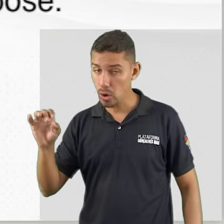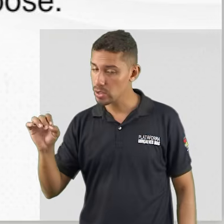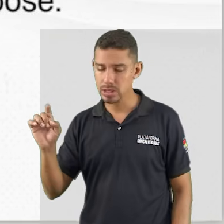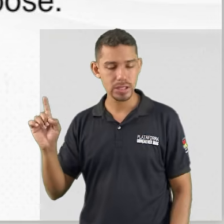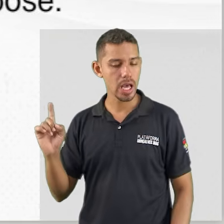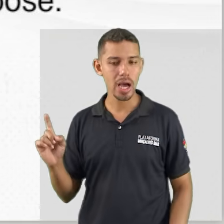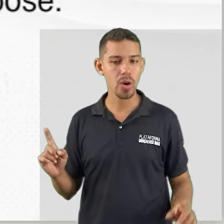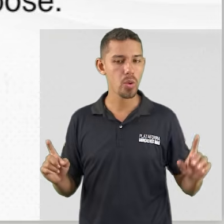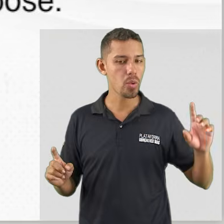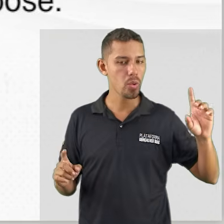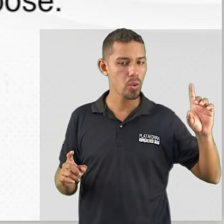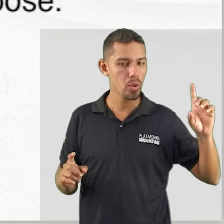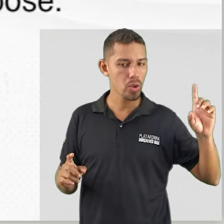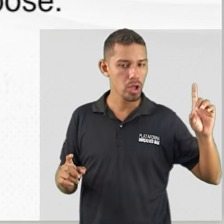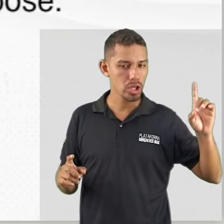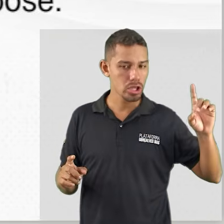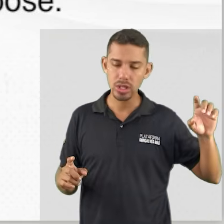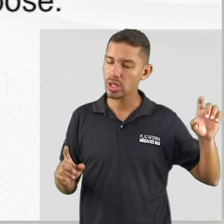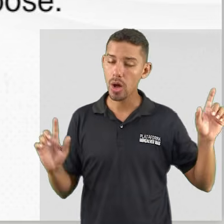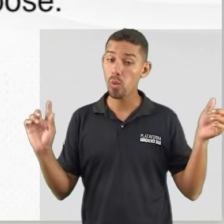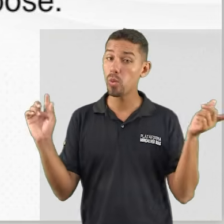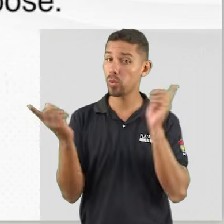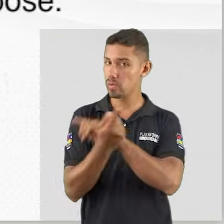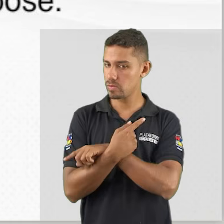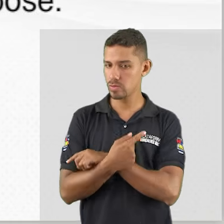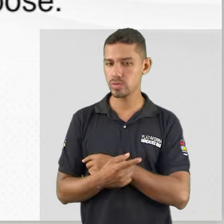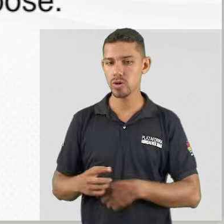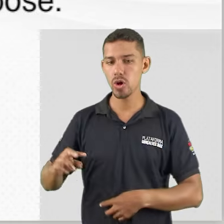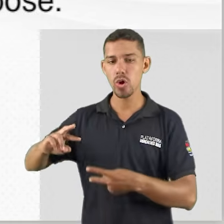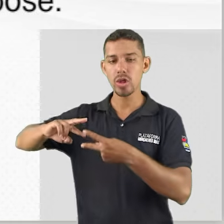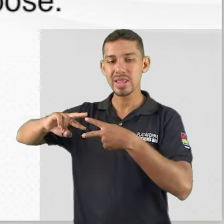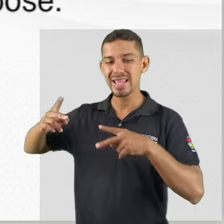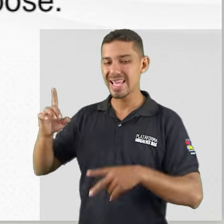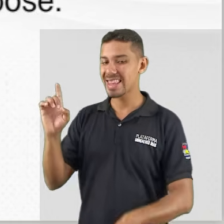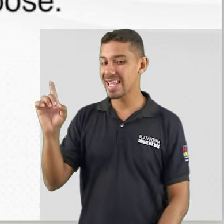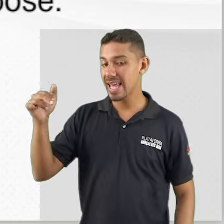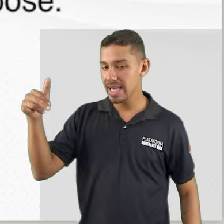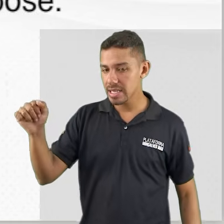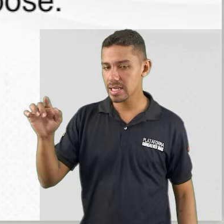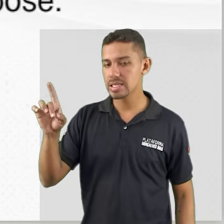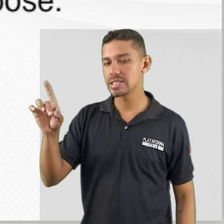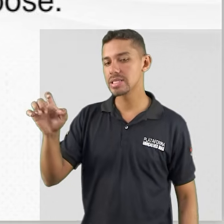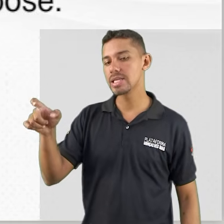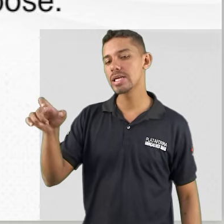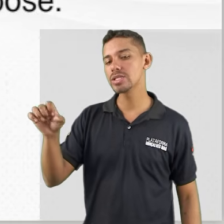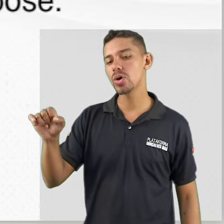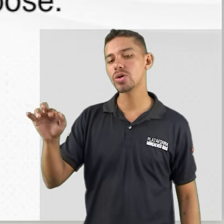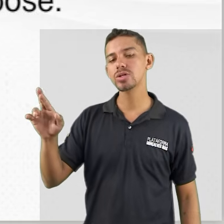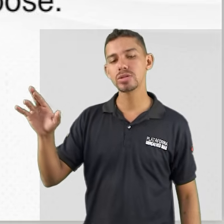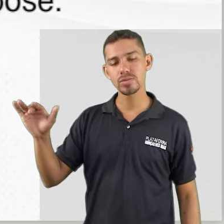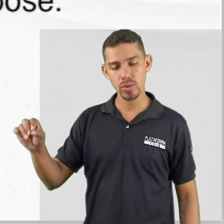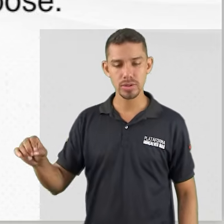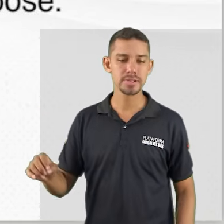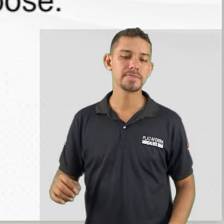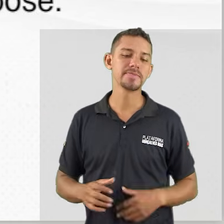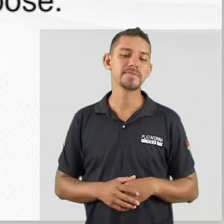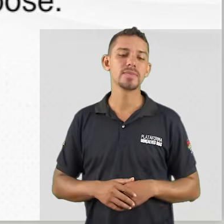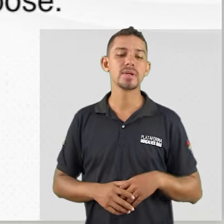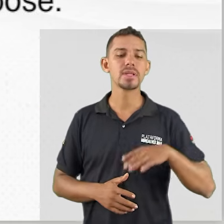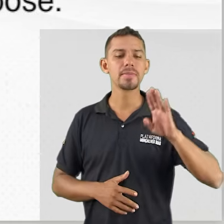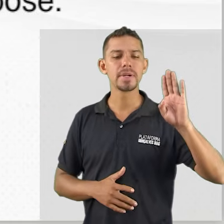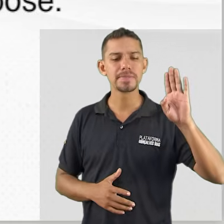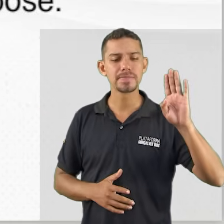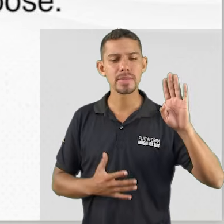Não, né, pessoal? O DNA, o açúcar, é a desoxirribose e o RNA, o açúcar, é a ribose. Letra